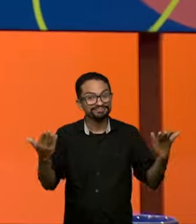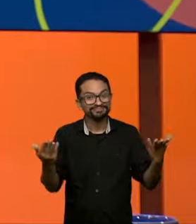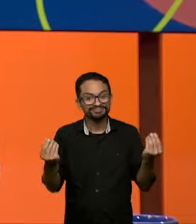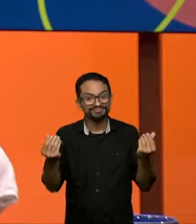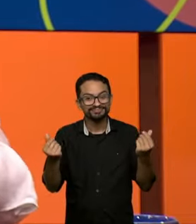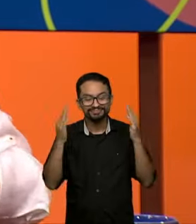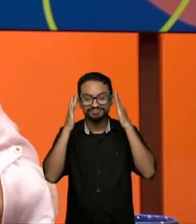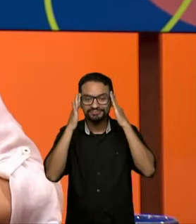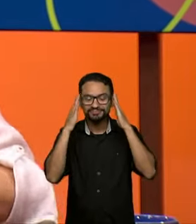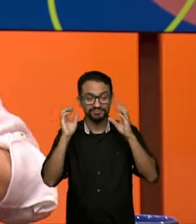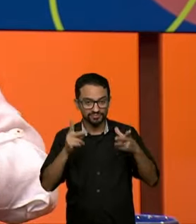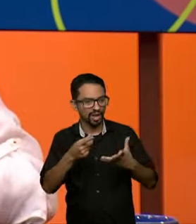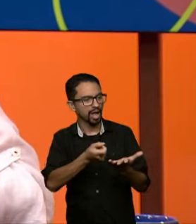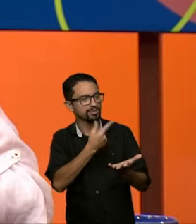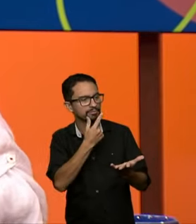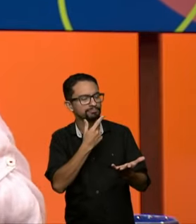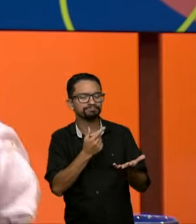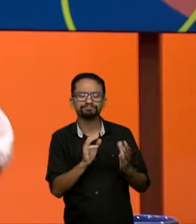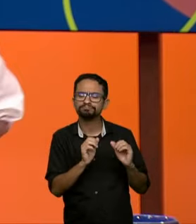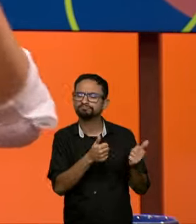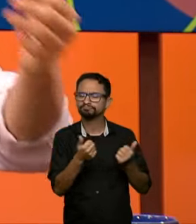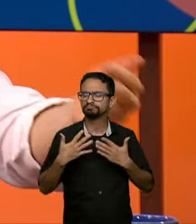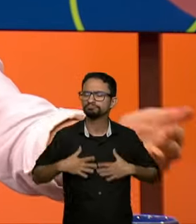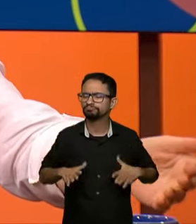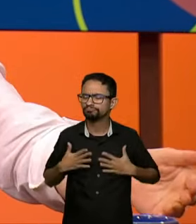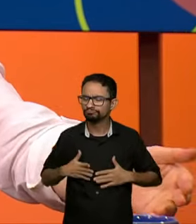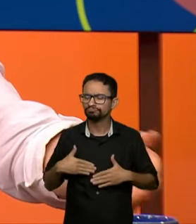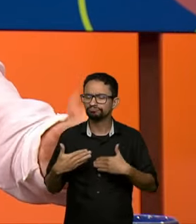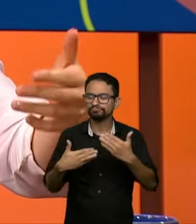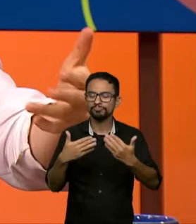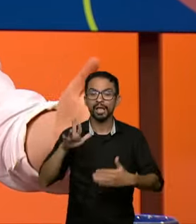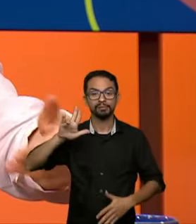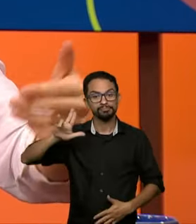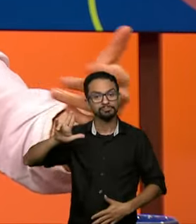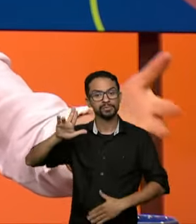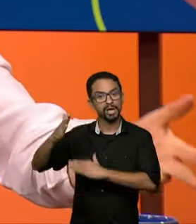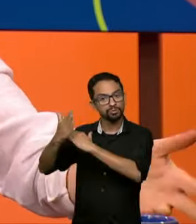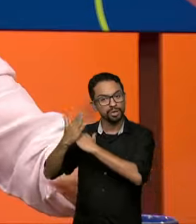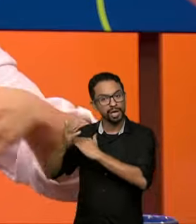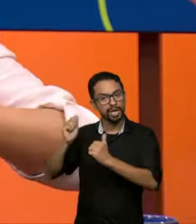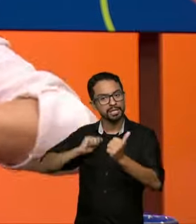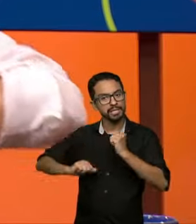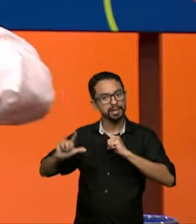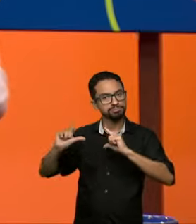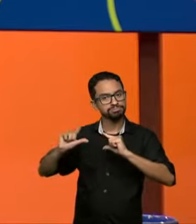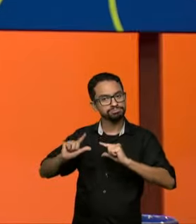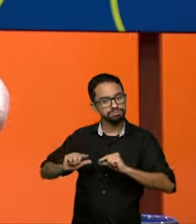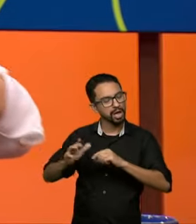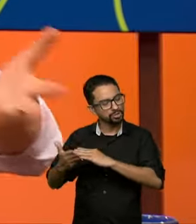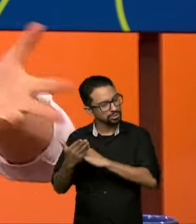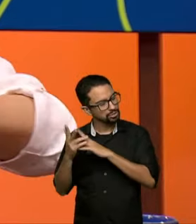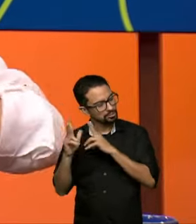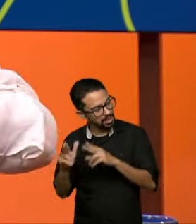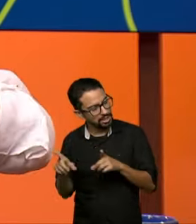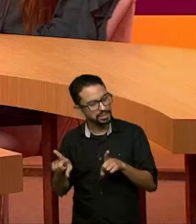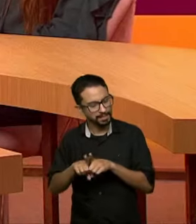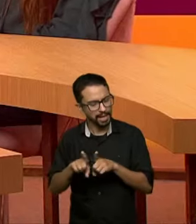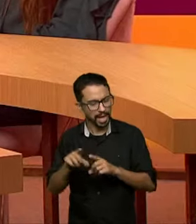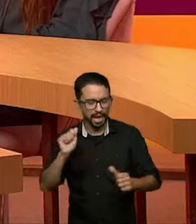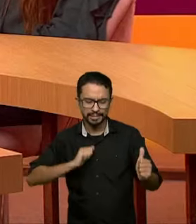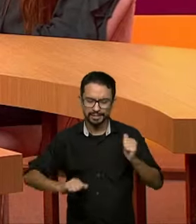Aí, como tá, tomei isso daí, tá indo tudo bem. E tomando o canabidiol para baixar a ansiedade e para ajudar a dormir, porque a ansiedade também